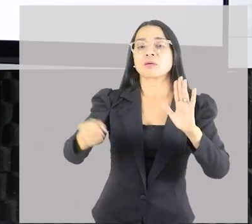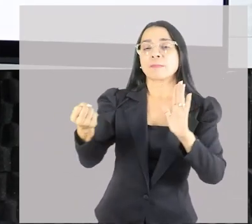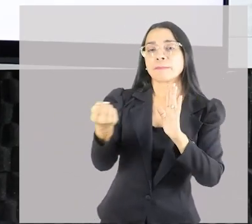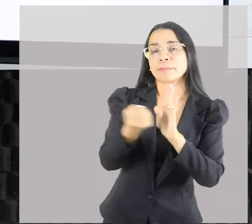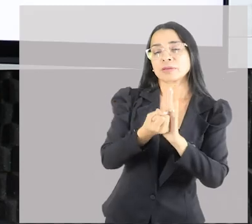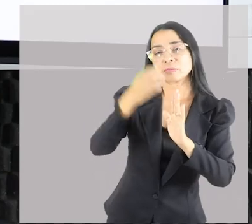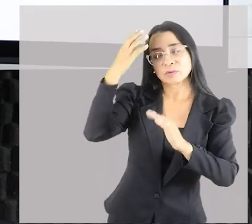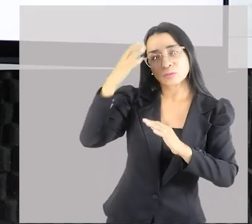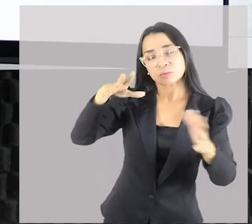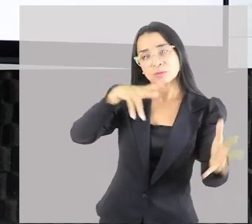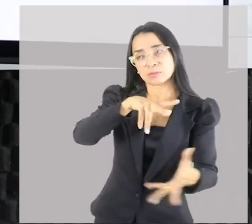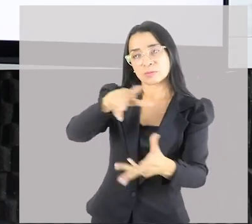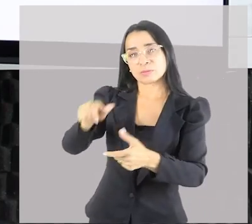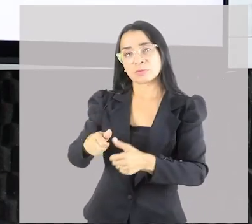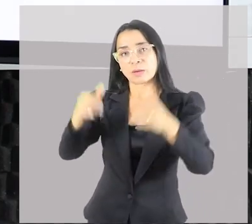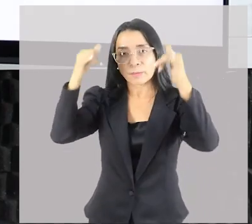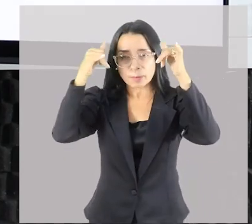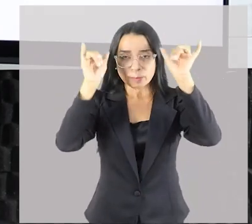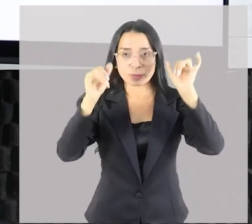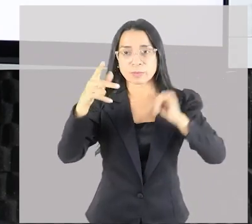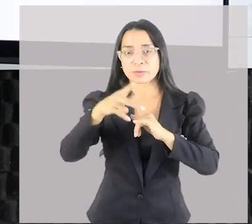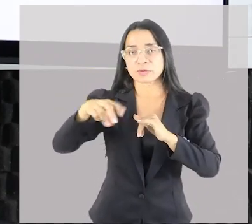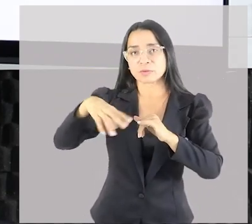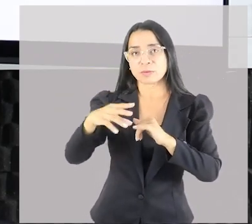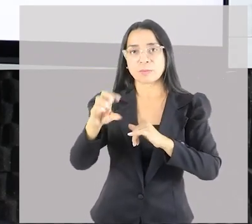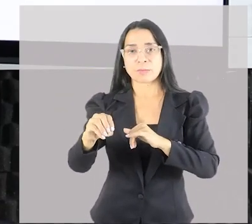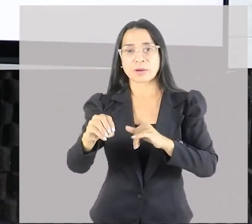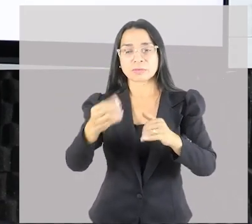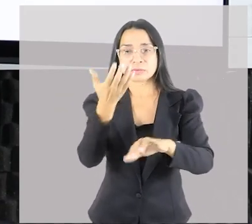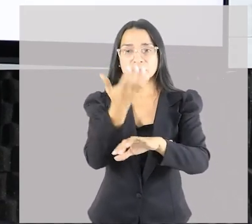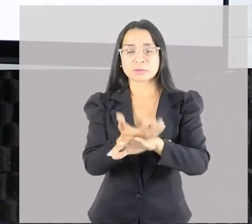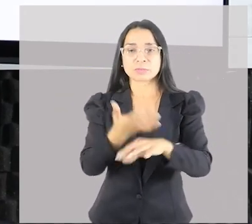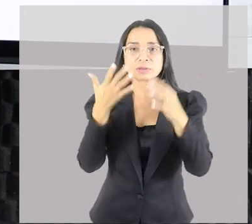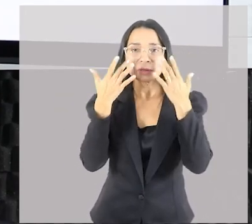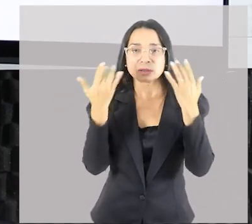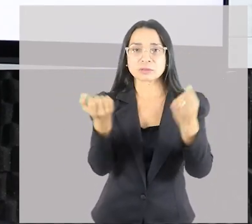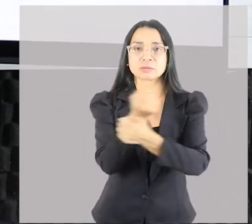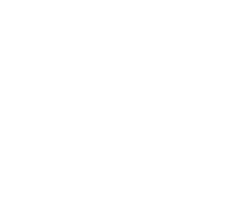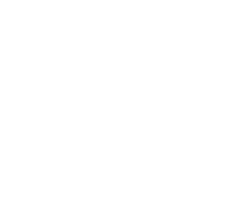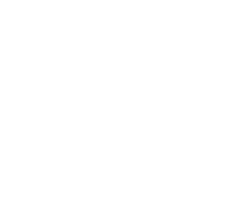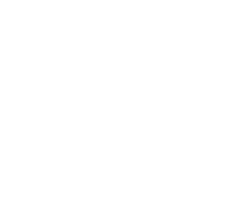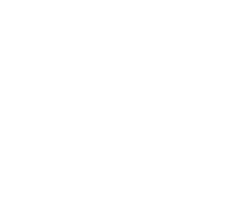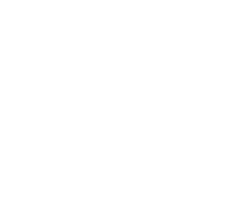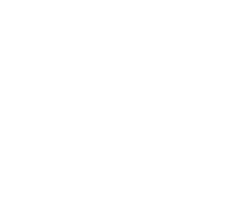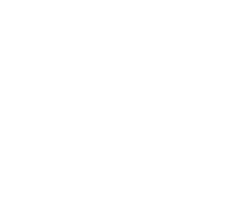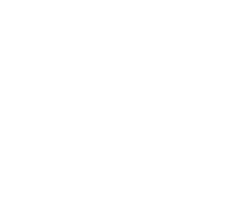cultural da humanidade, o meu boi. Professor Marcos Dominici, professor de arte. Um abraço, fui!